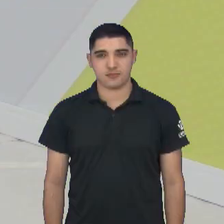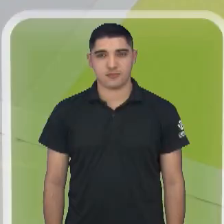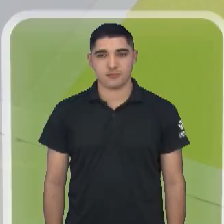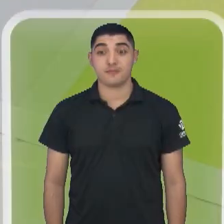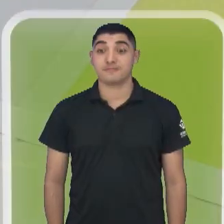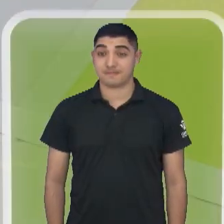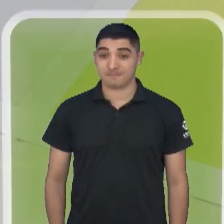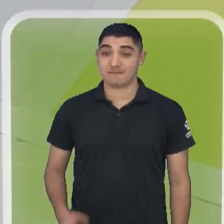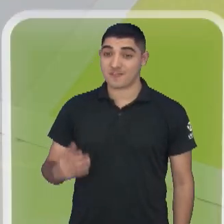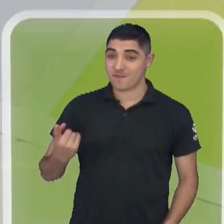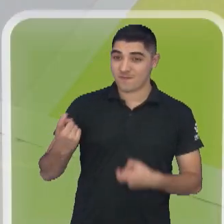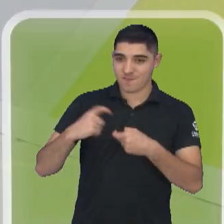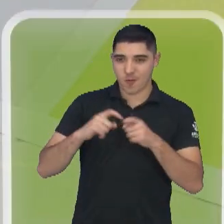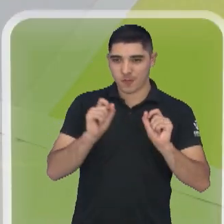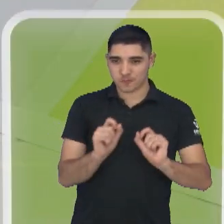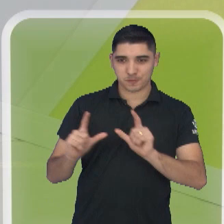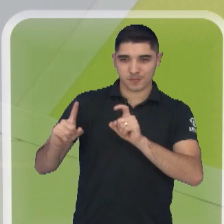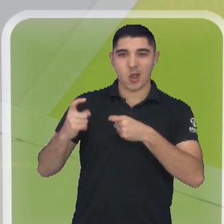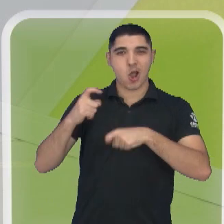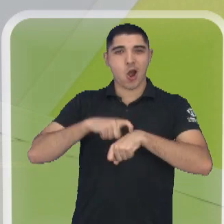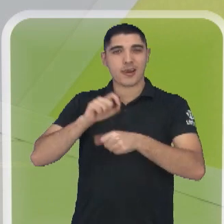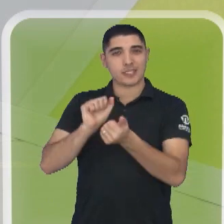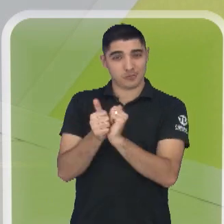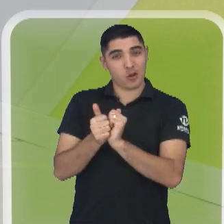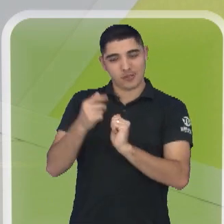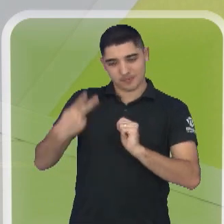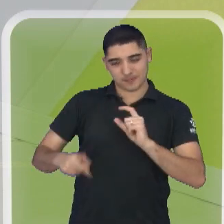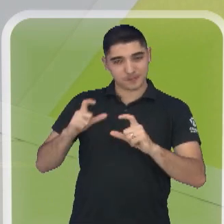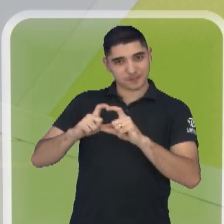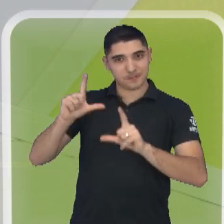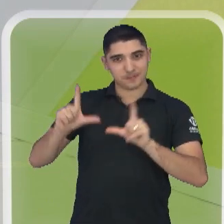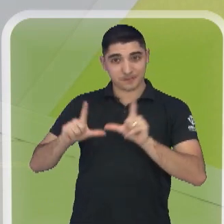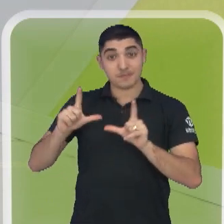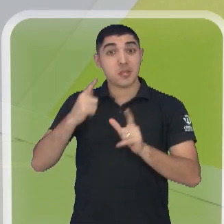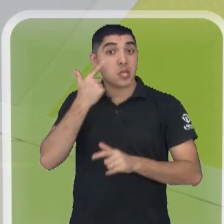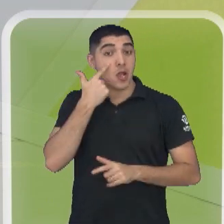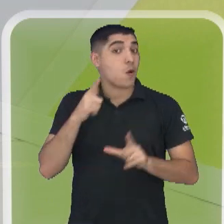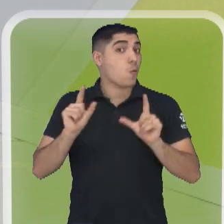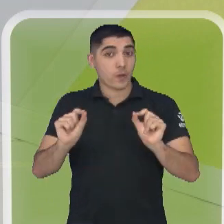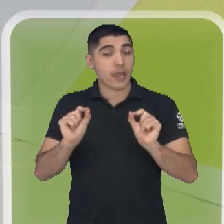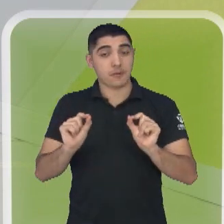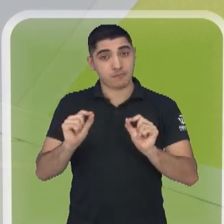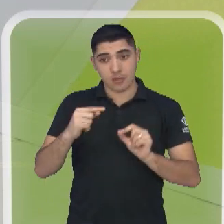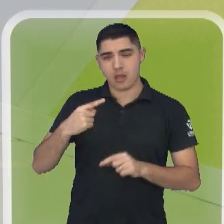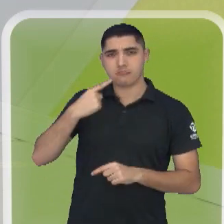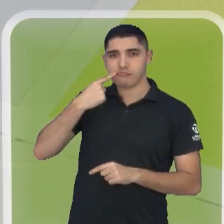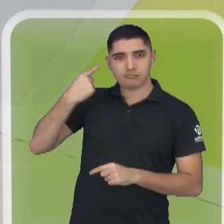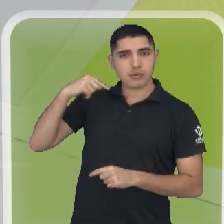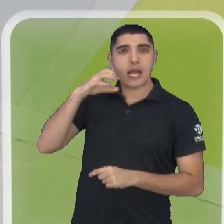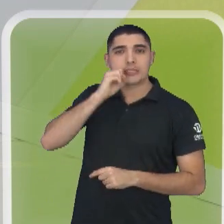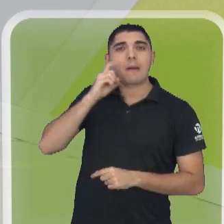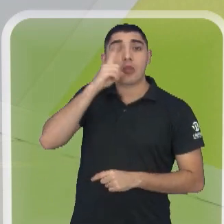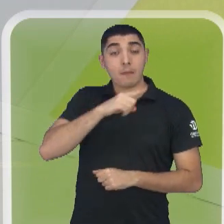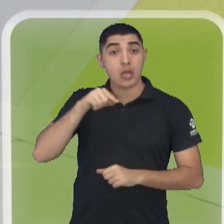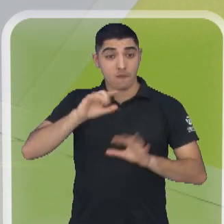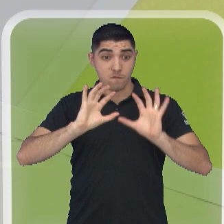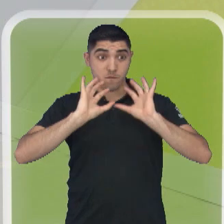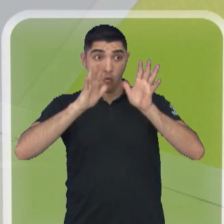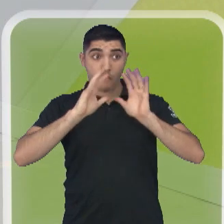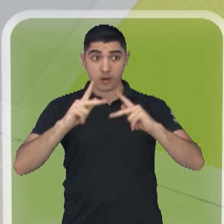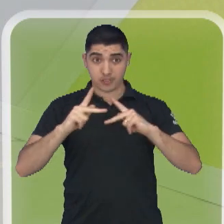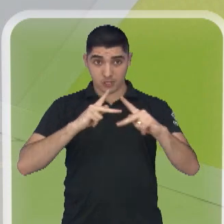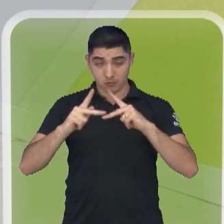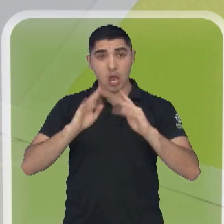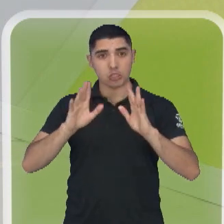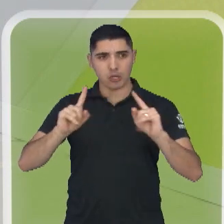Muito bem, estamos de volta com a Hora do Esporte, aqui na tela da TV Câmara de São José dos Campos. E olha só, neste último final de semana, o time do Farmaconde Vôlei São José